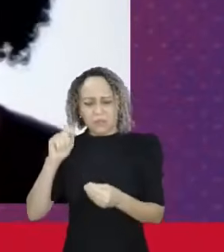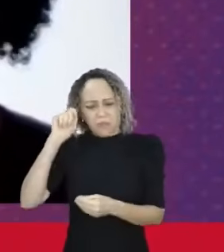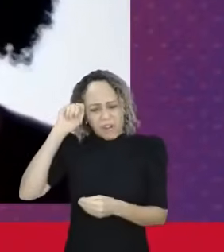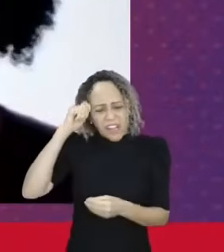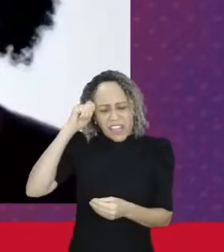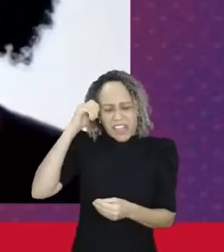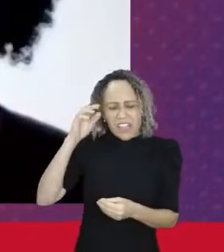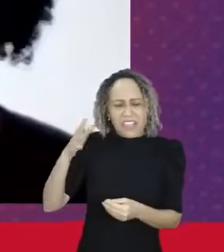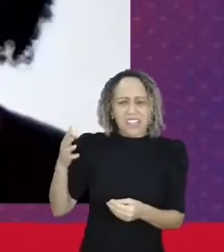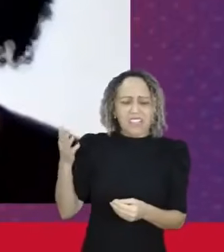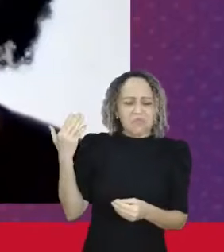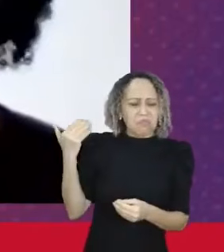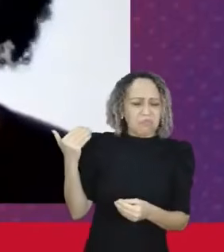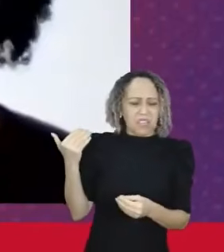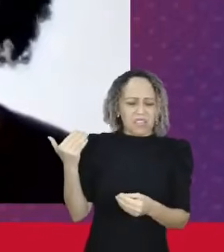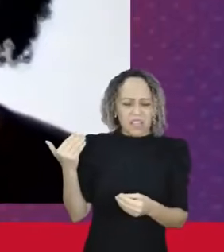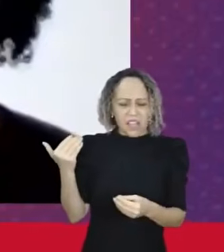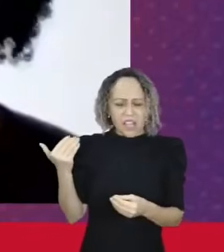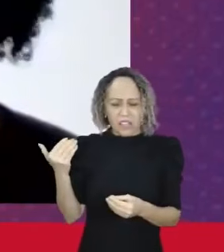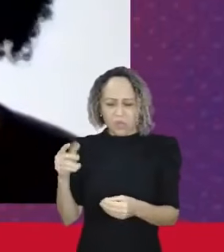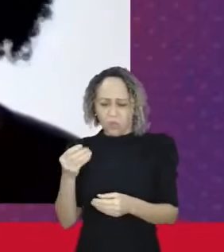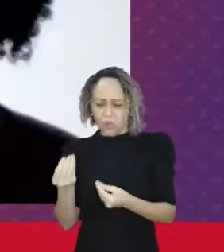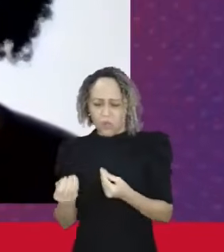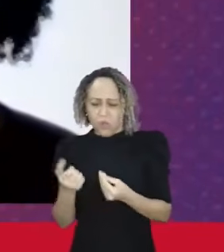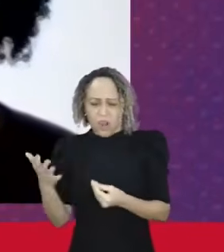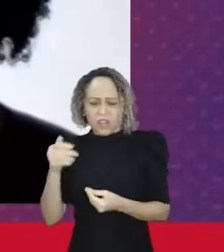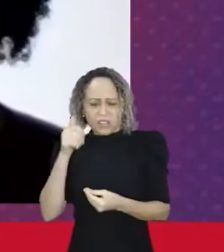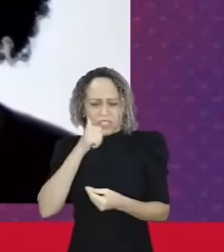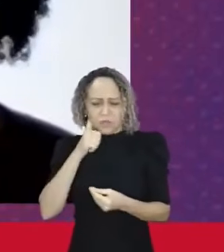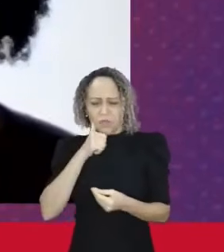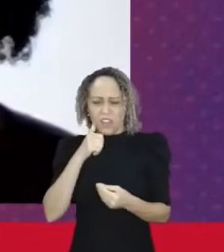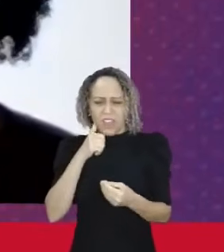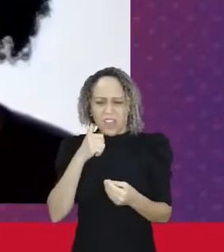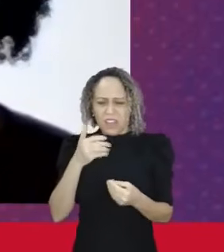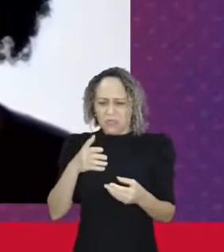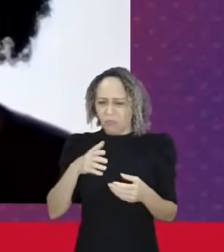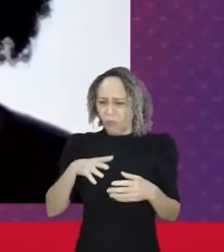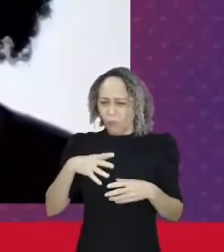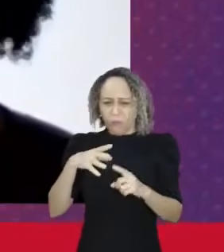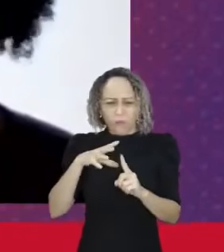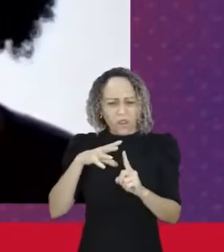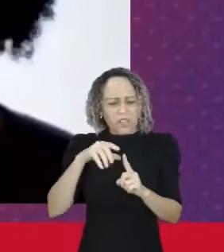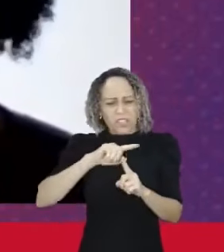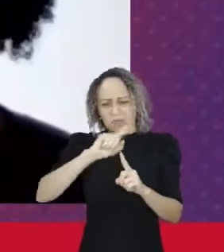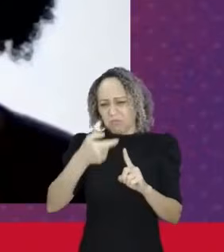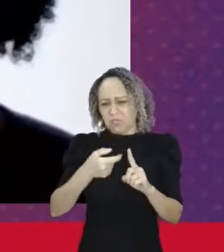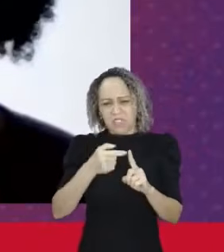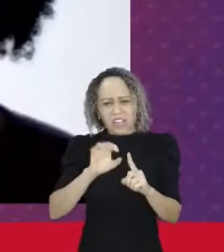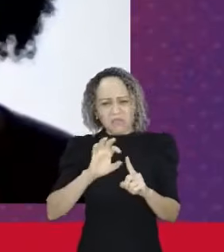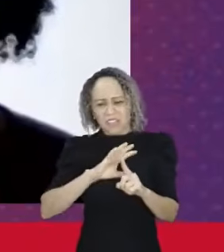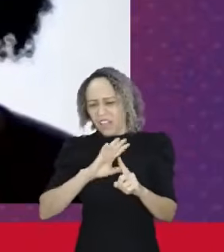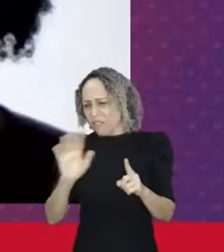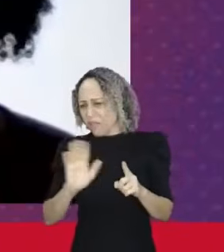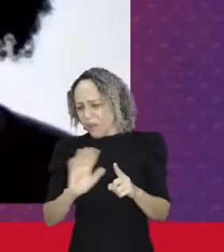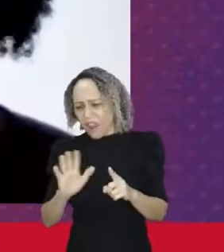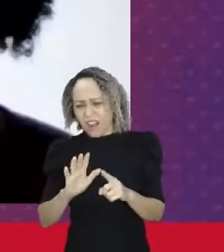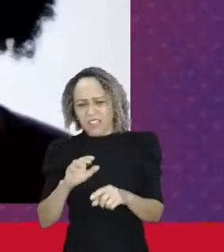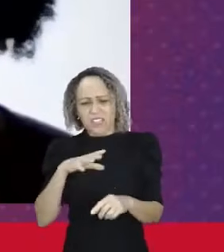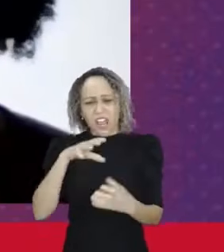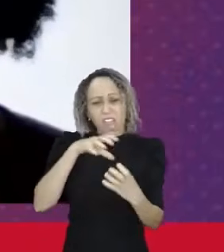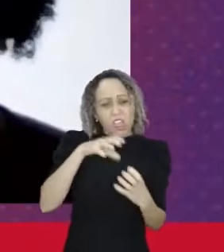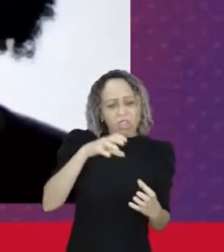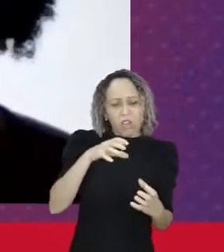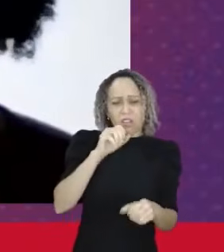corpos sexualmente ou para o poder sobre seus corpos